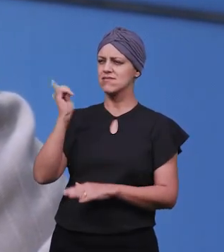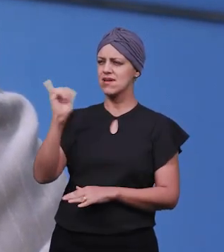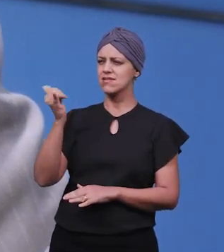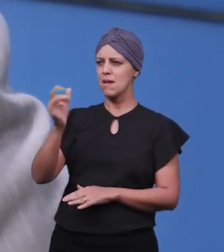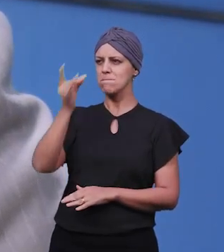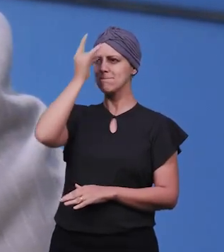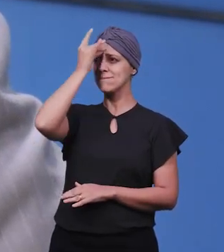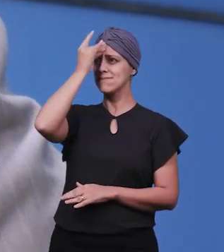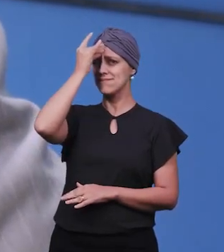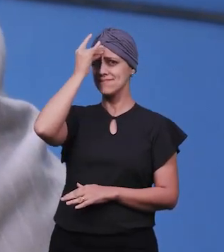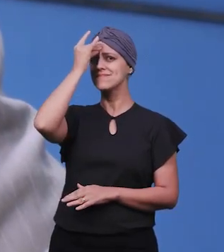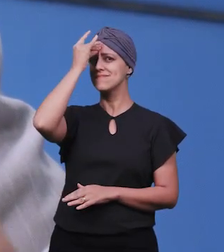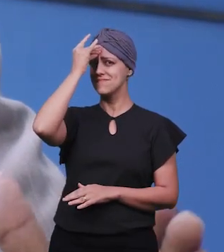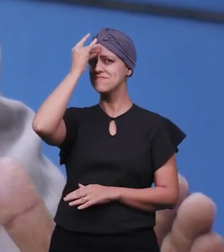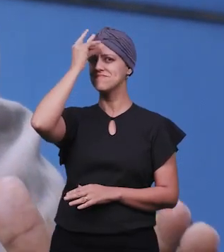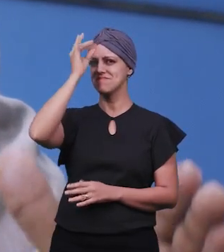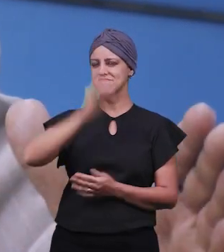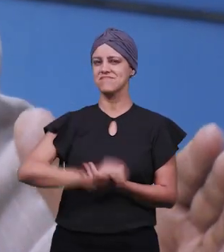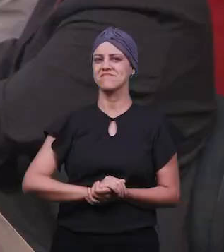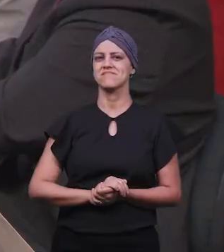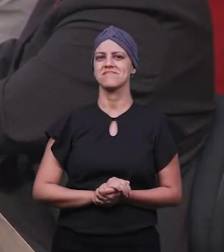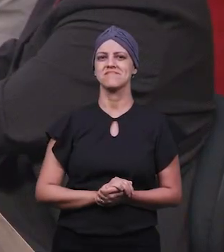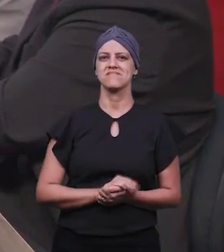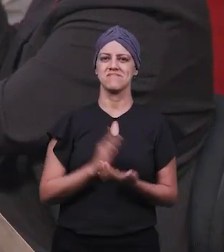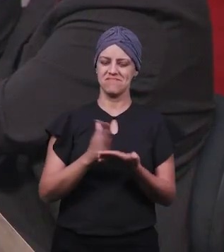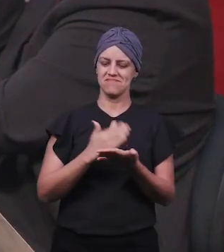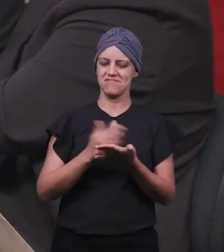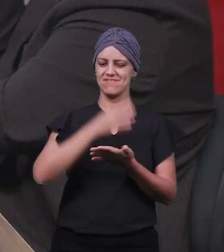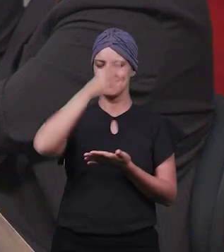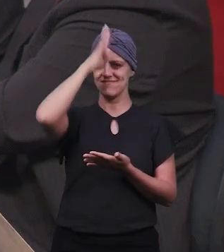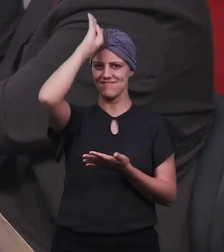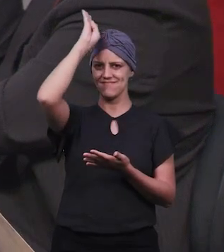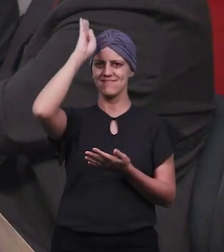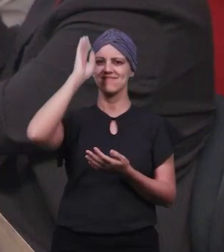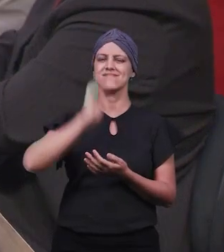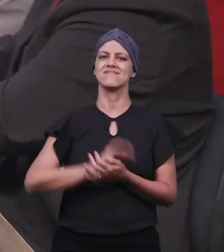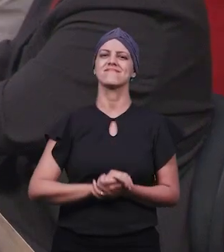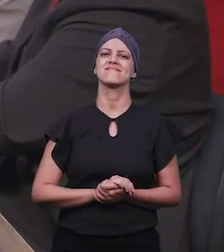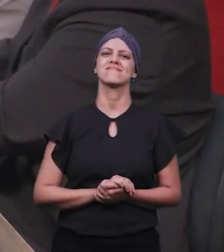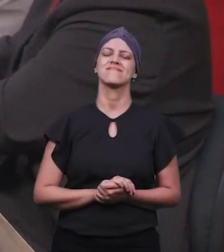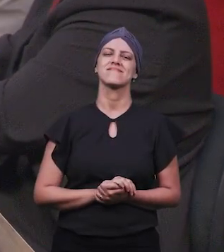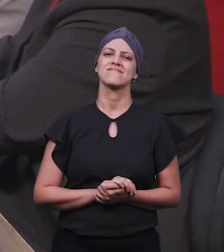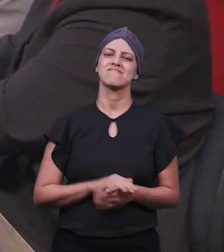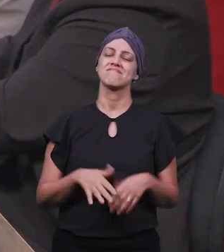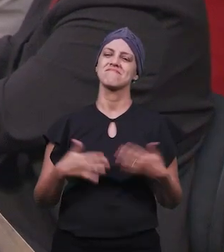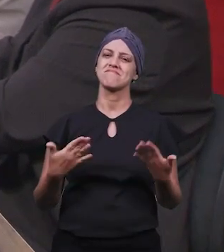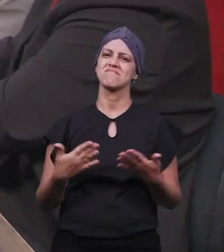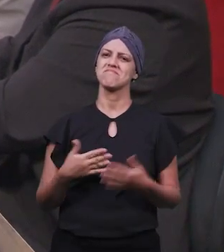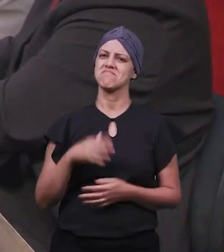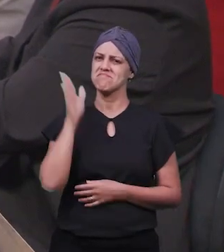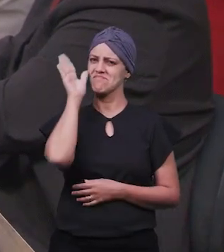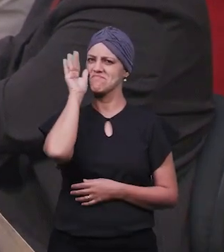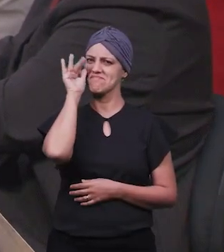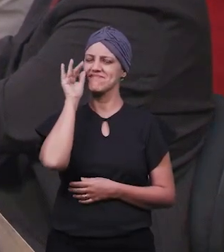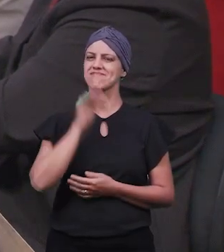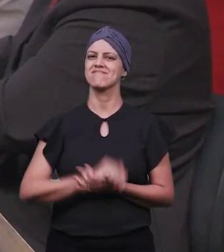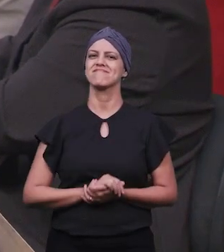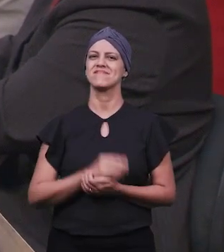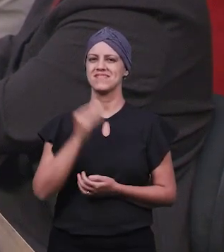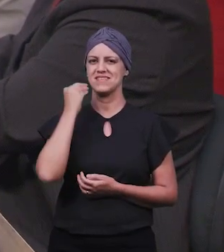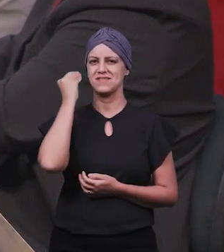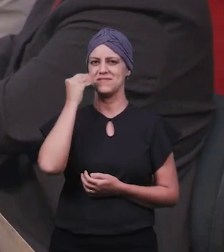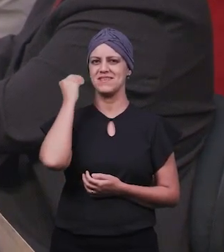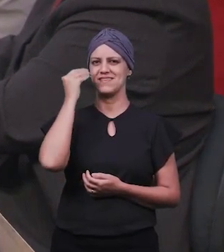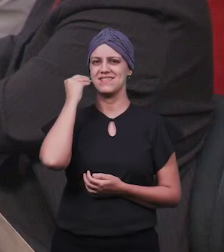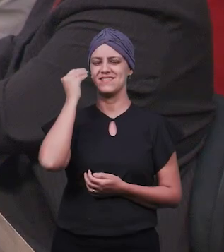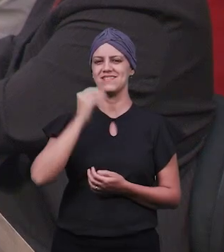versículos, né, ali do capítulo de Romanos, né, que fala sobre a profissão de fé. Então, muito interessante essa